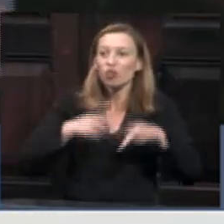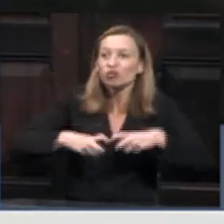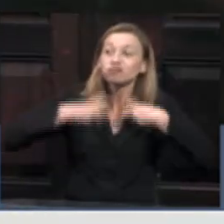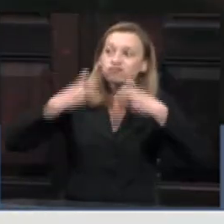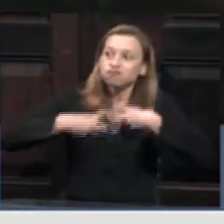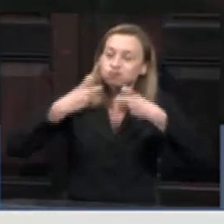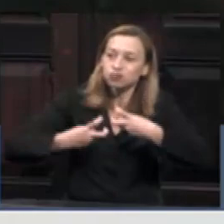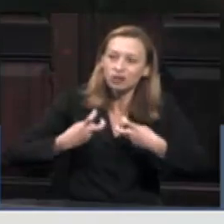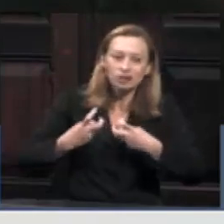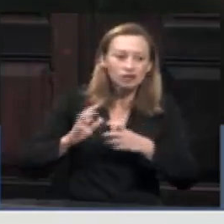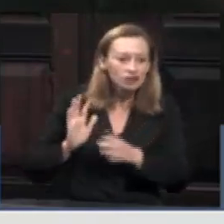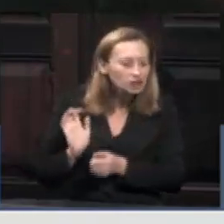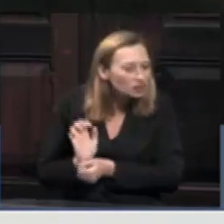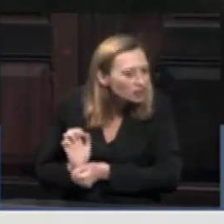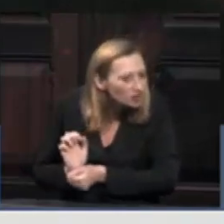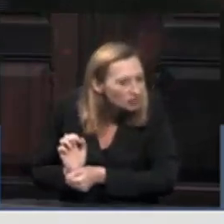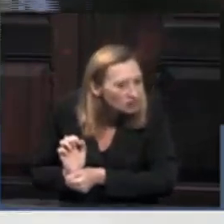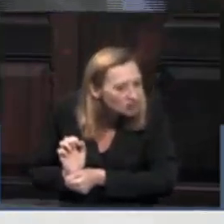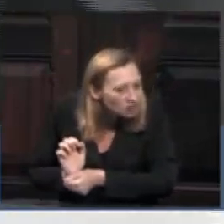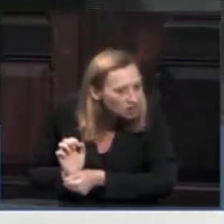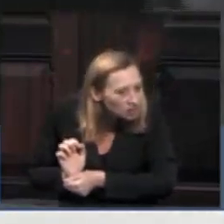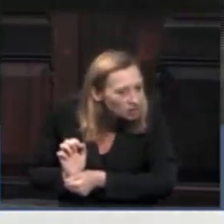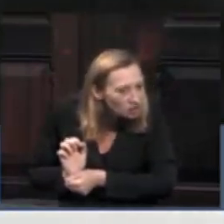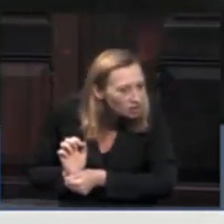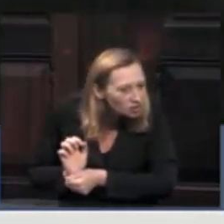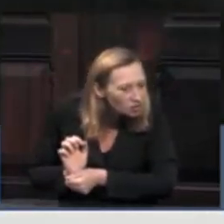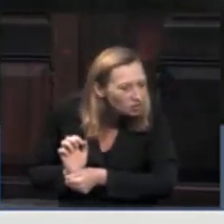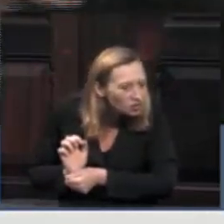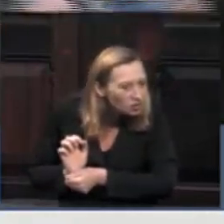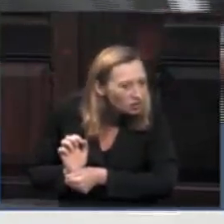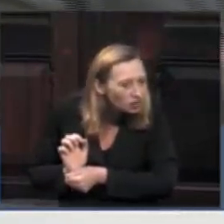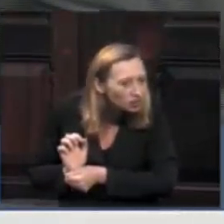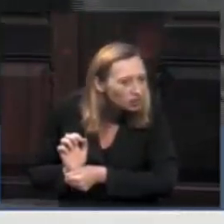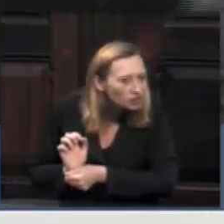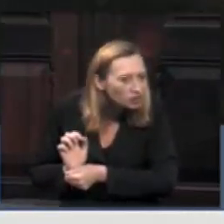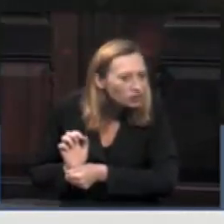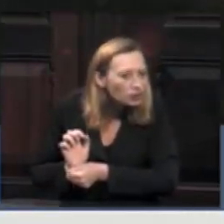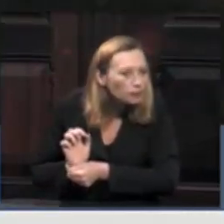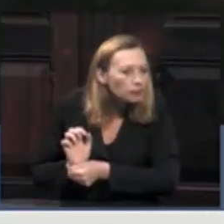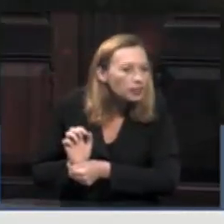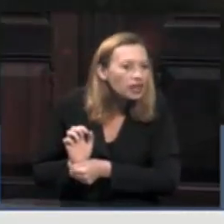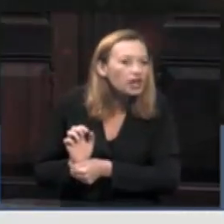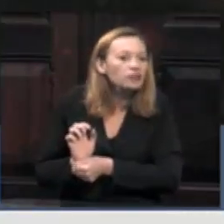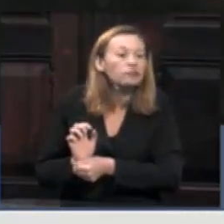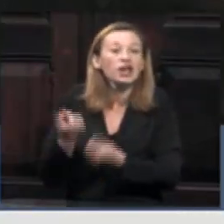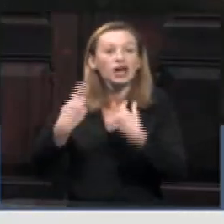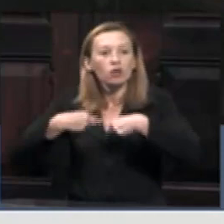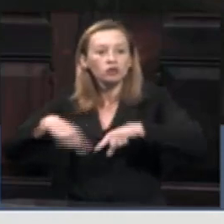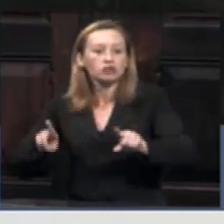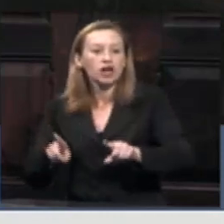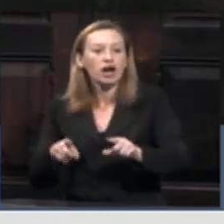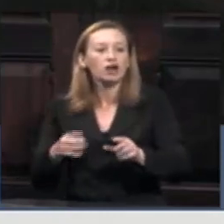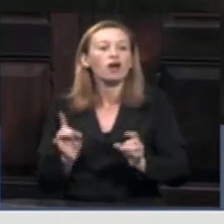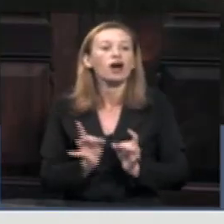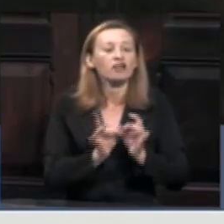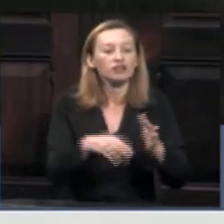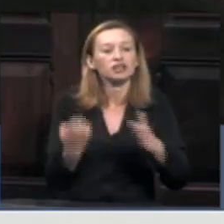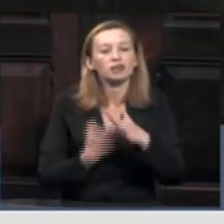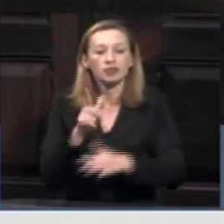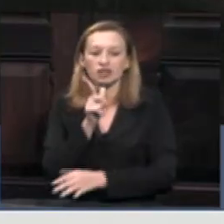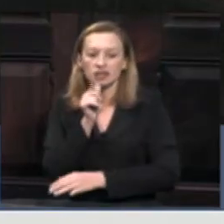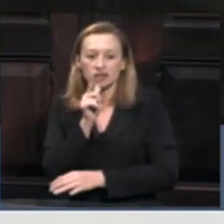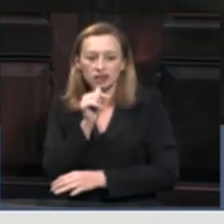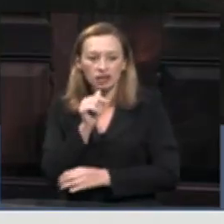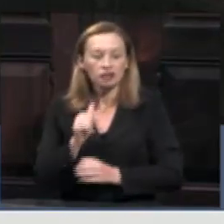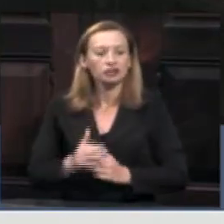a derrubada do veto da SEDAI. PRP, então, é contrário à manutenção do veto e favorável à